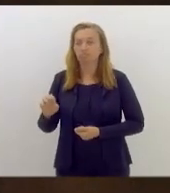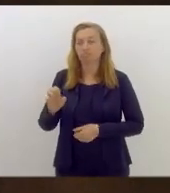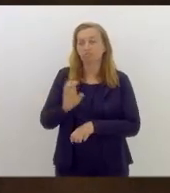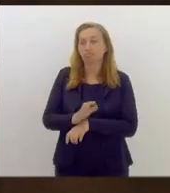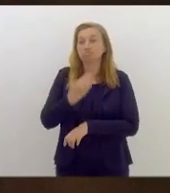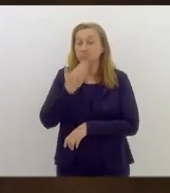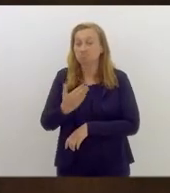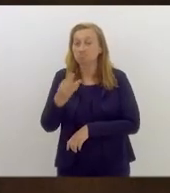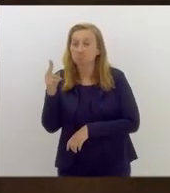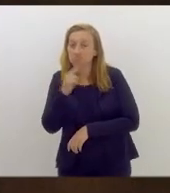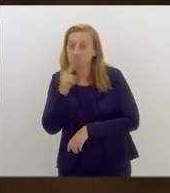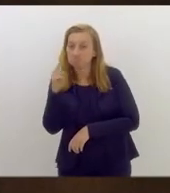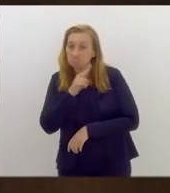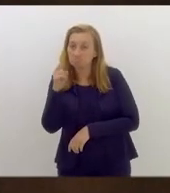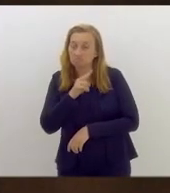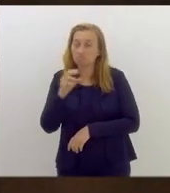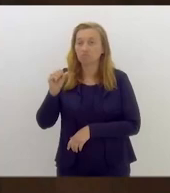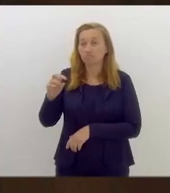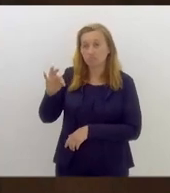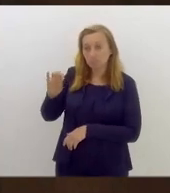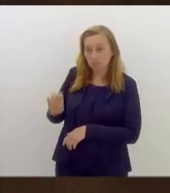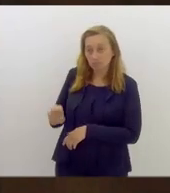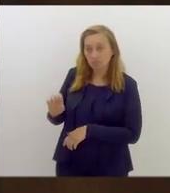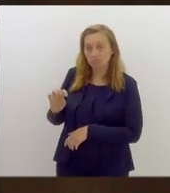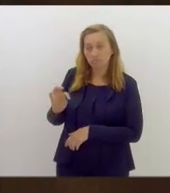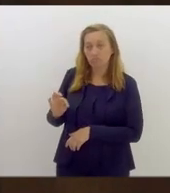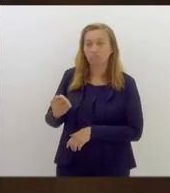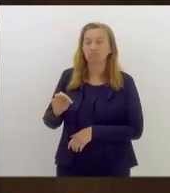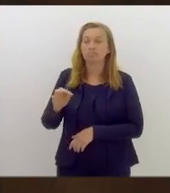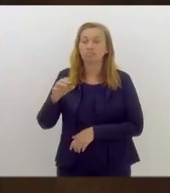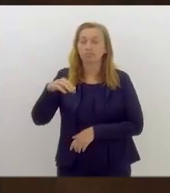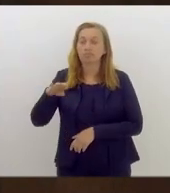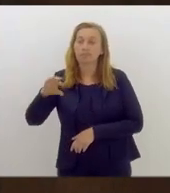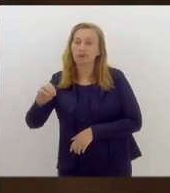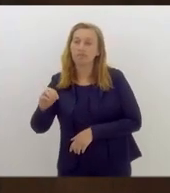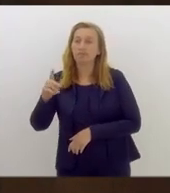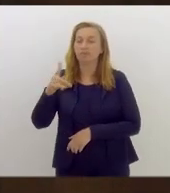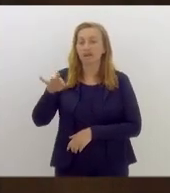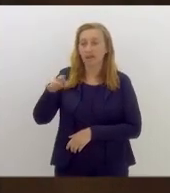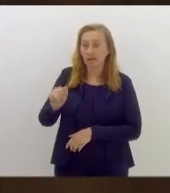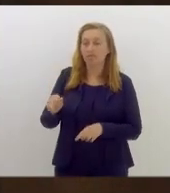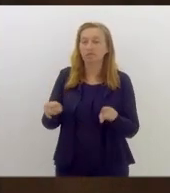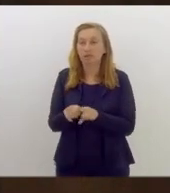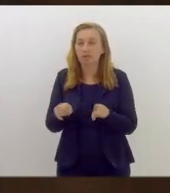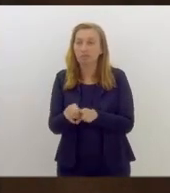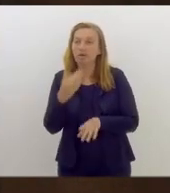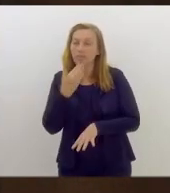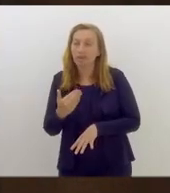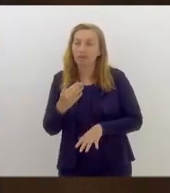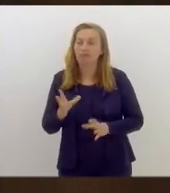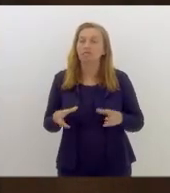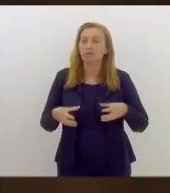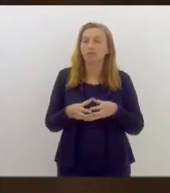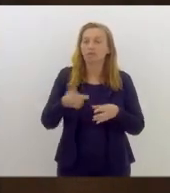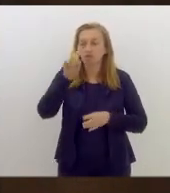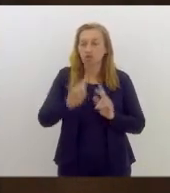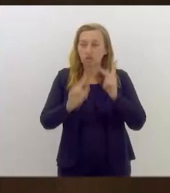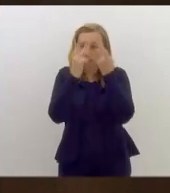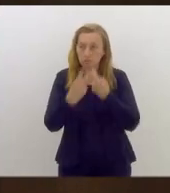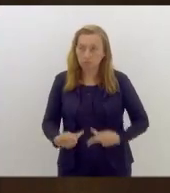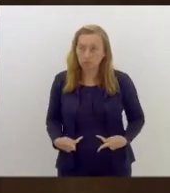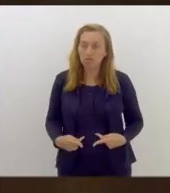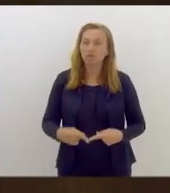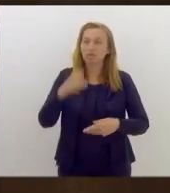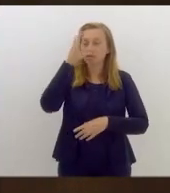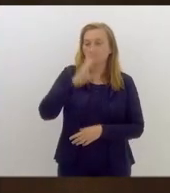socorro. O nosso sul fluminense, médio Paraíba, pede socorro também. Nossa Comissão de Defesa dos Direitos Humanos e